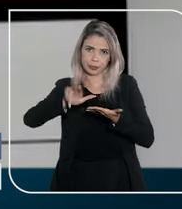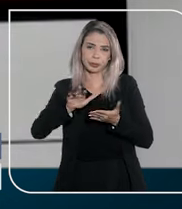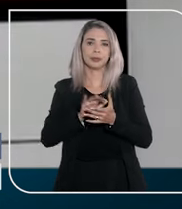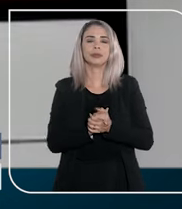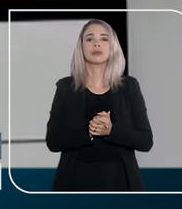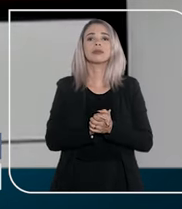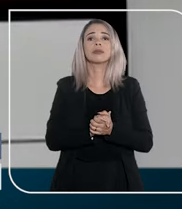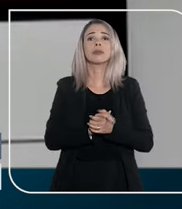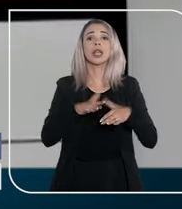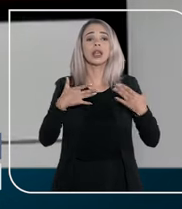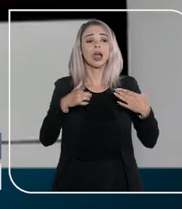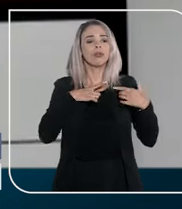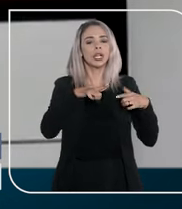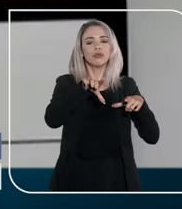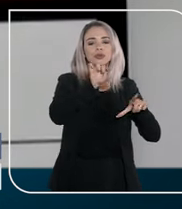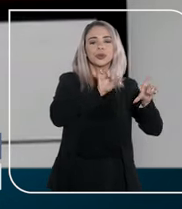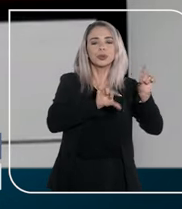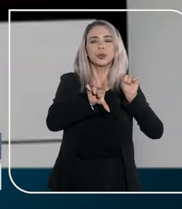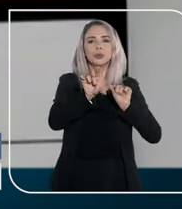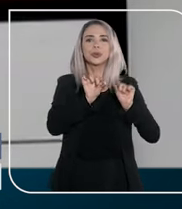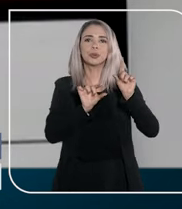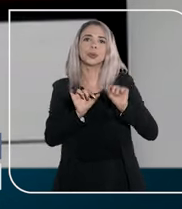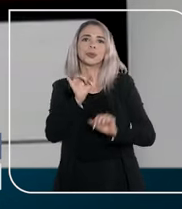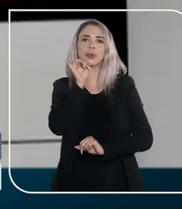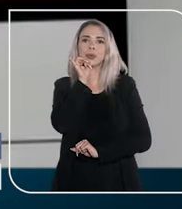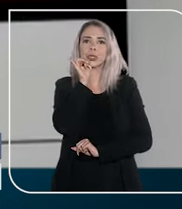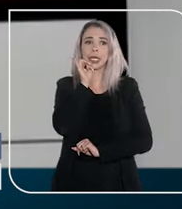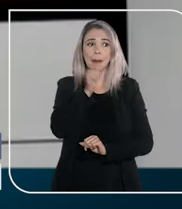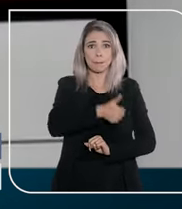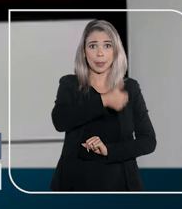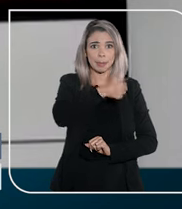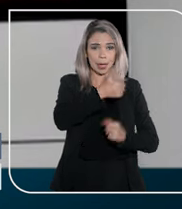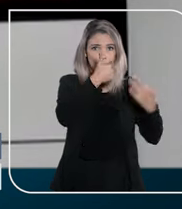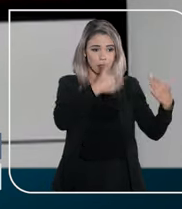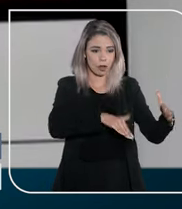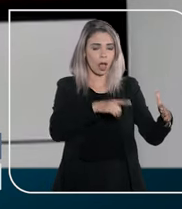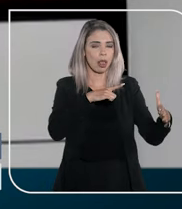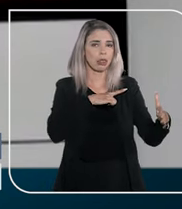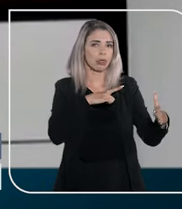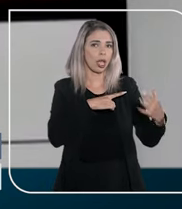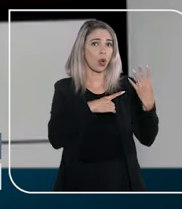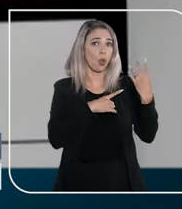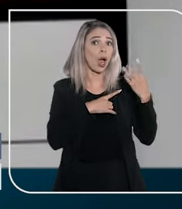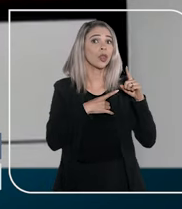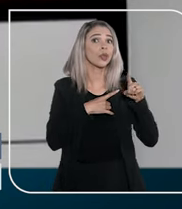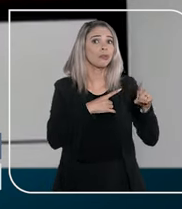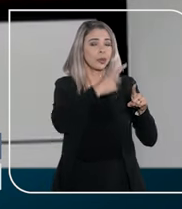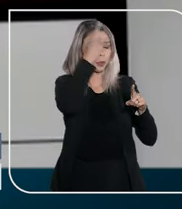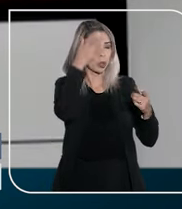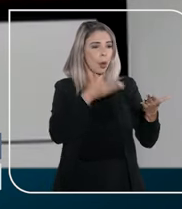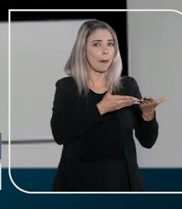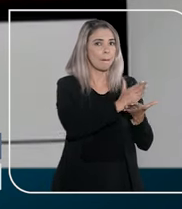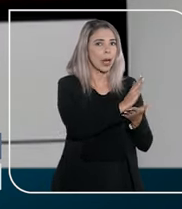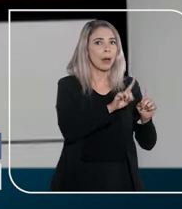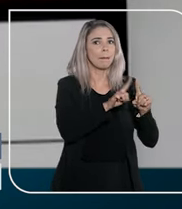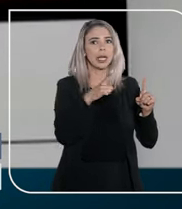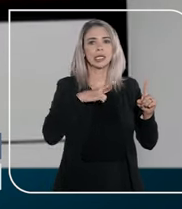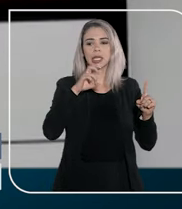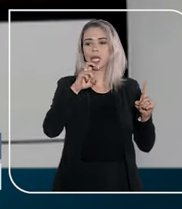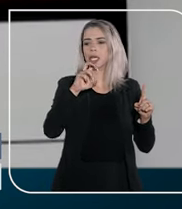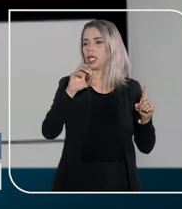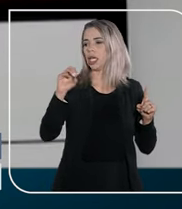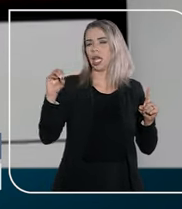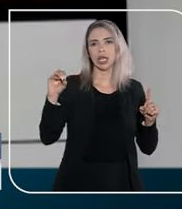as fases, eu vou selecionando. Vamos supor que eu, na primeira fase, pegue 4 mil candidatos, sendo que eu tenho 500